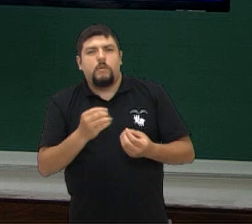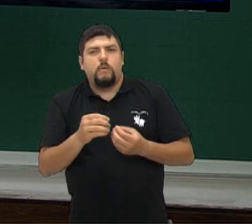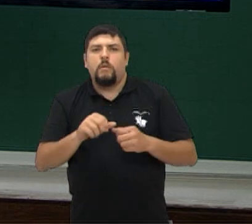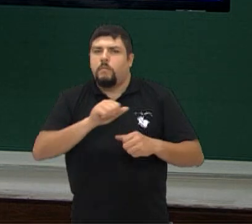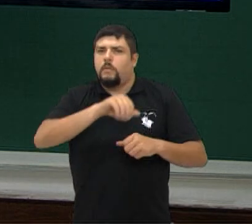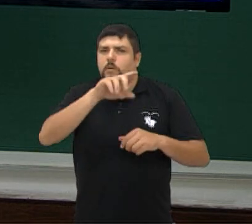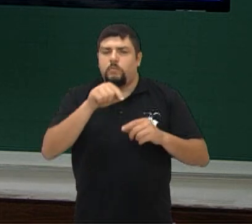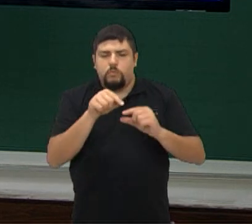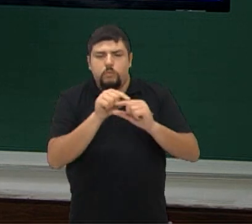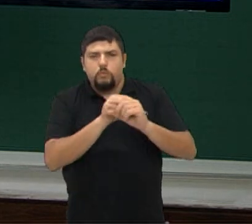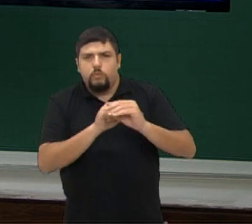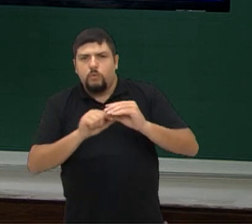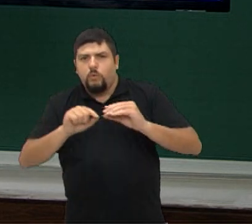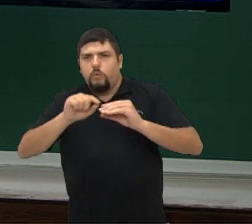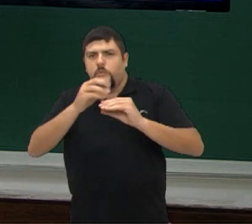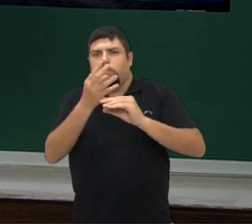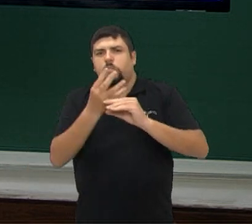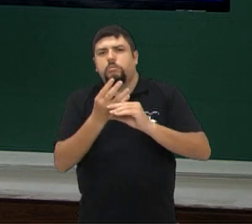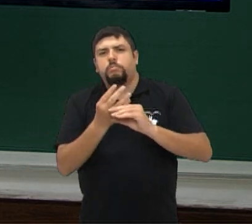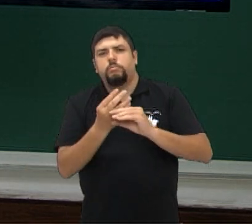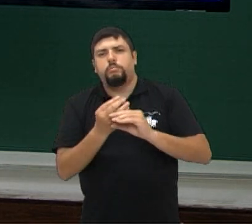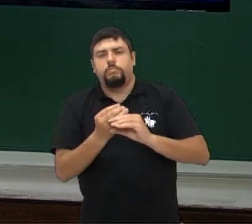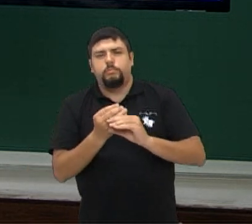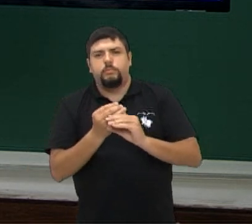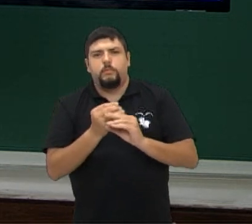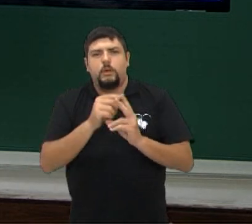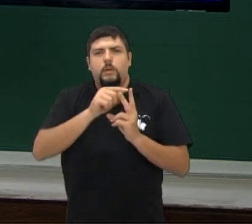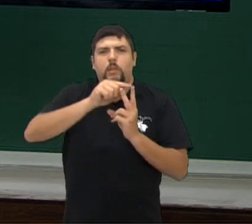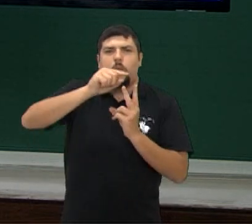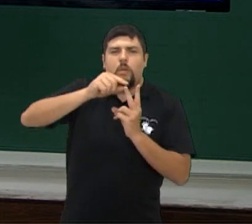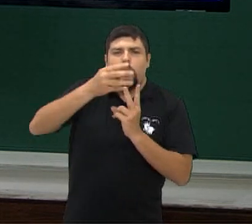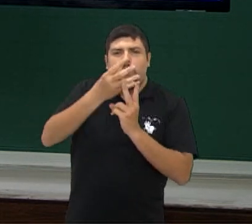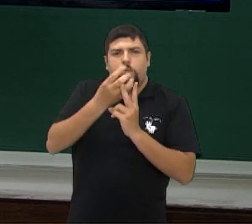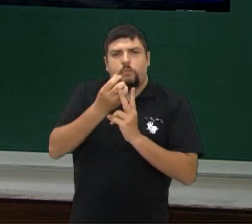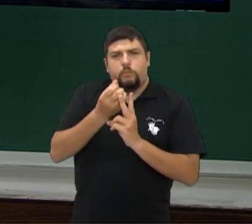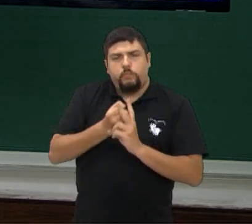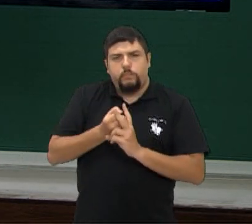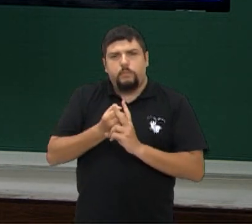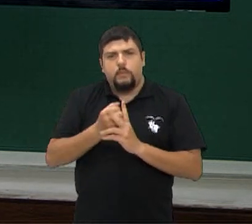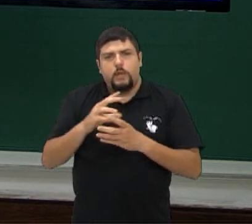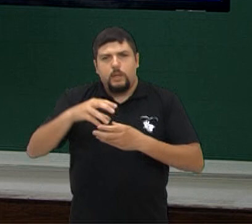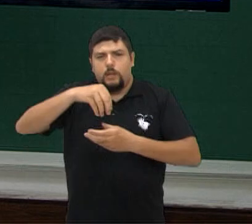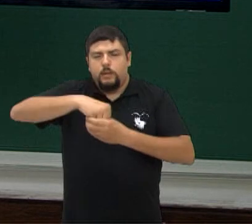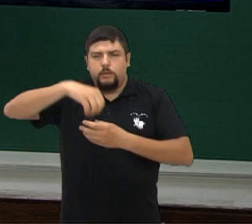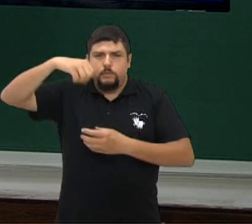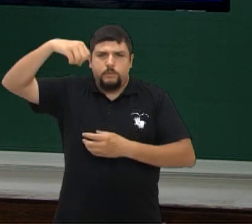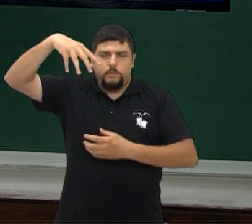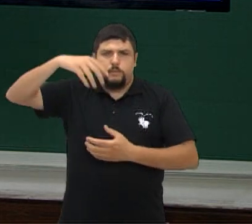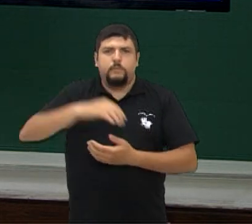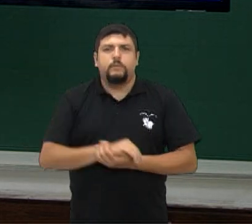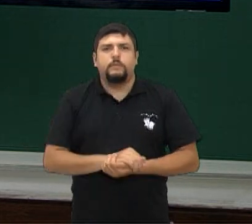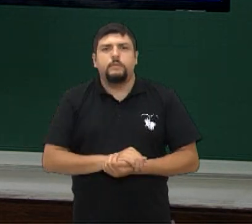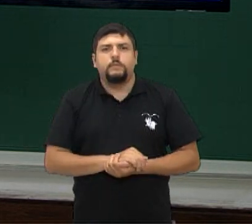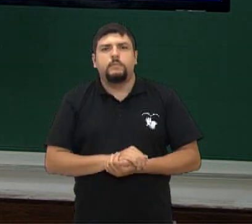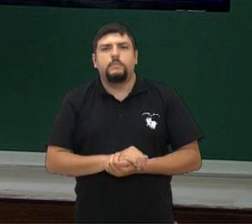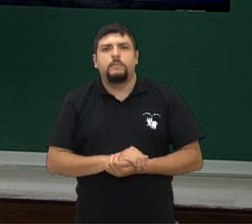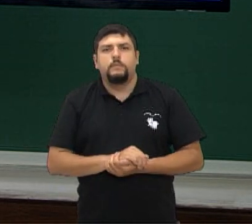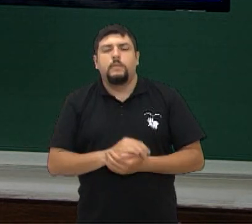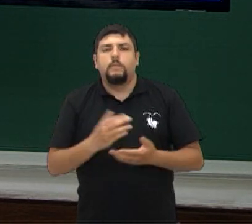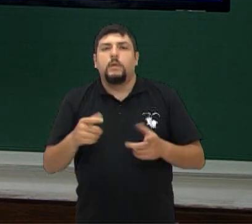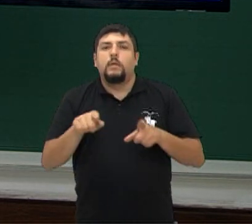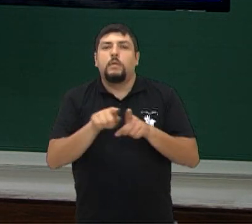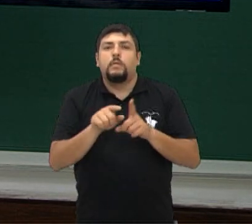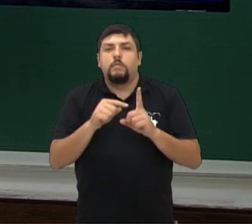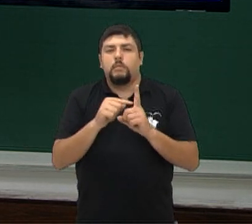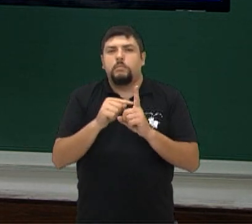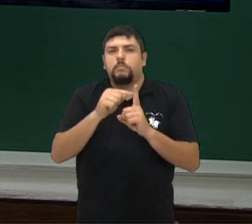pelo filamento, porque tem o iodo presente ali, gasoso, dentro dessas lâmpadas halogêneas. E aí a variação da temperatura